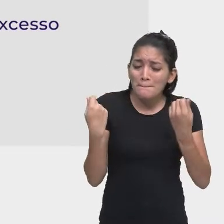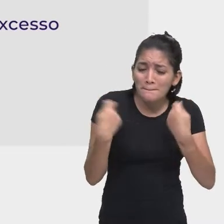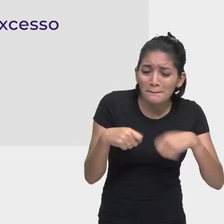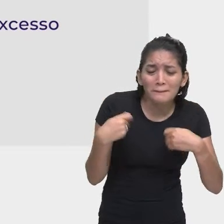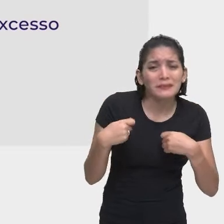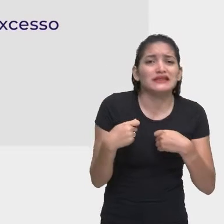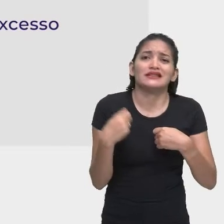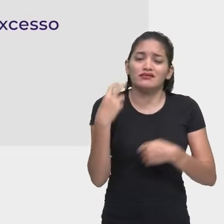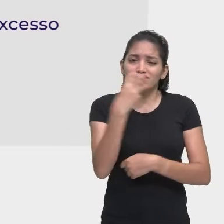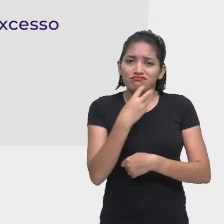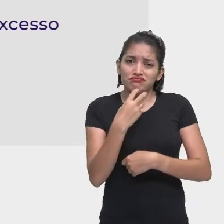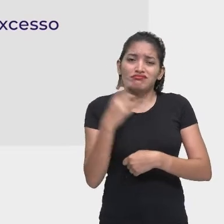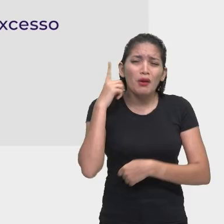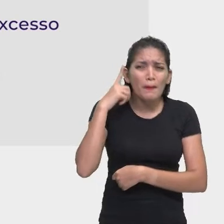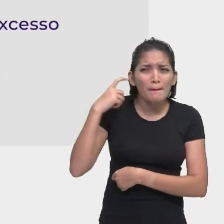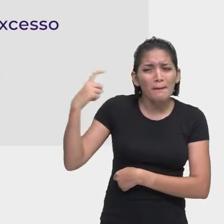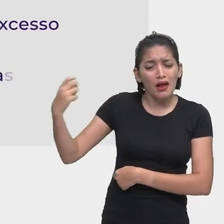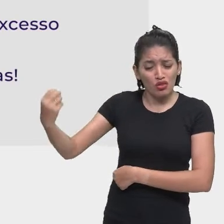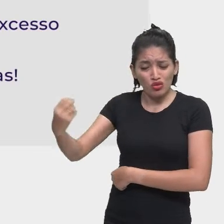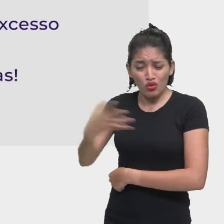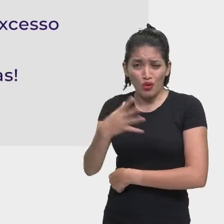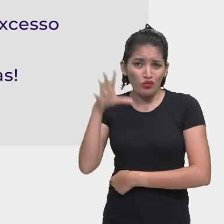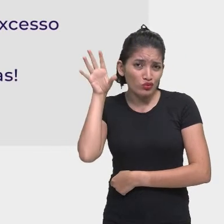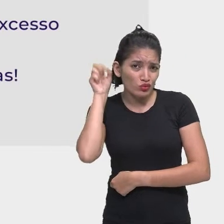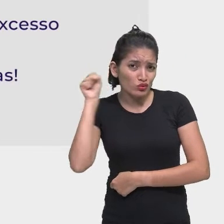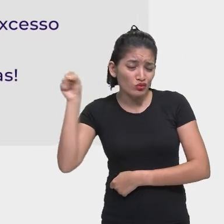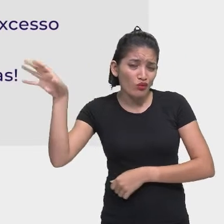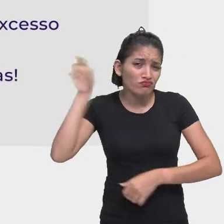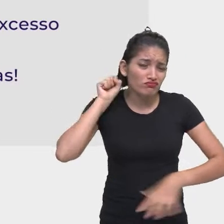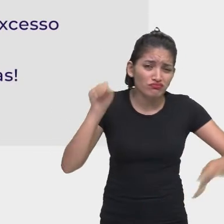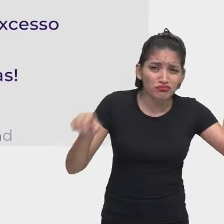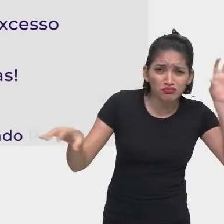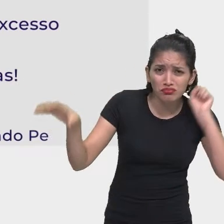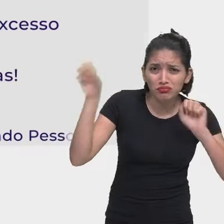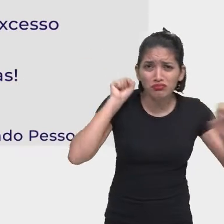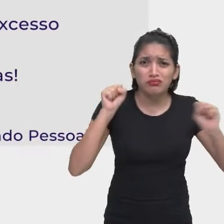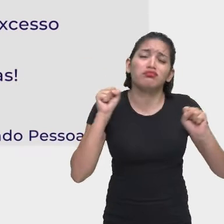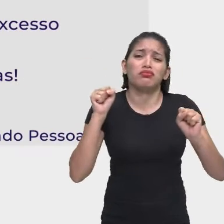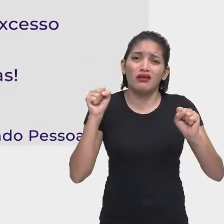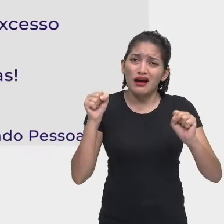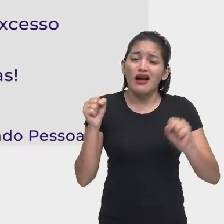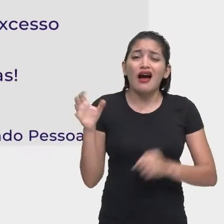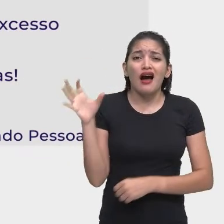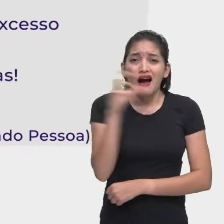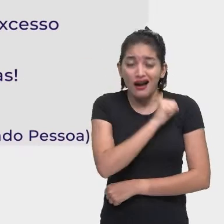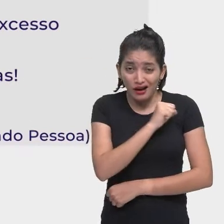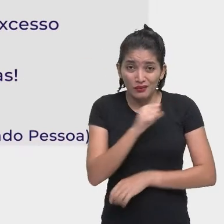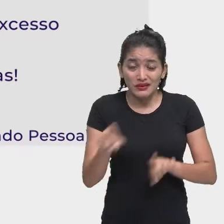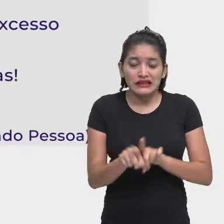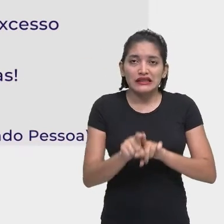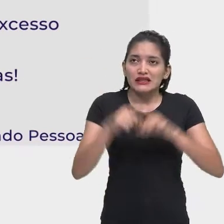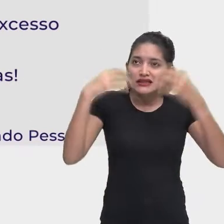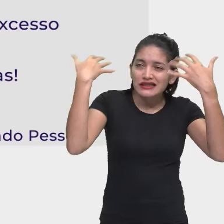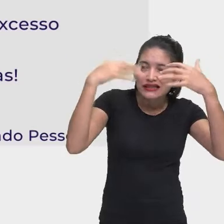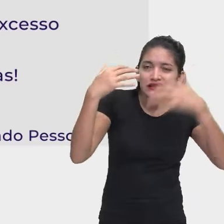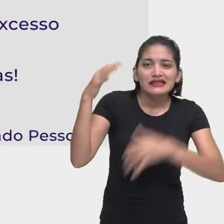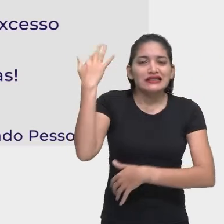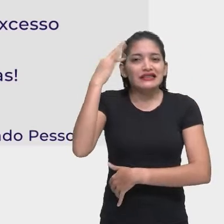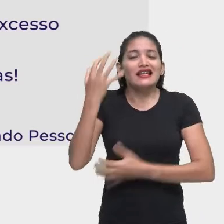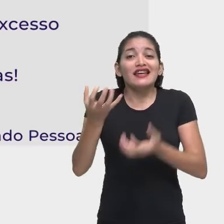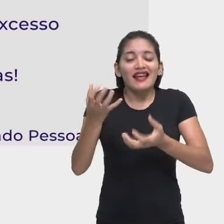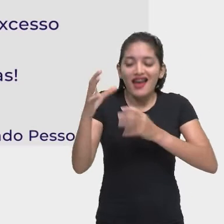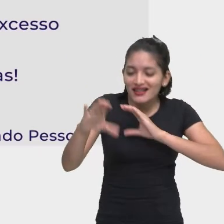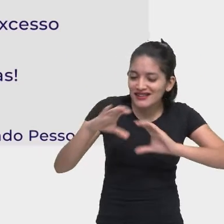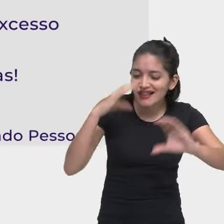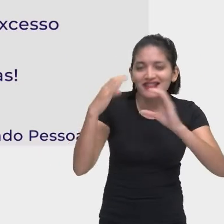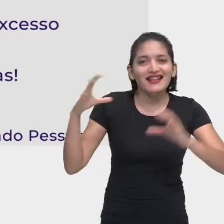ó grandes ruídos modernos. De vos ouvir demasiadamente de perto. E arde minha cabeça de vos querer cantar com